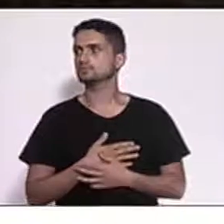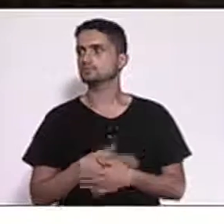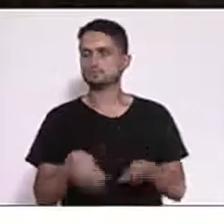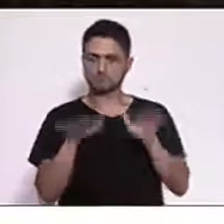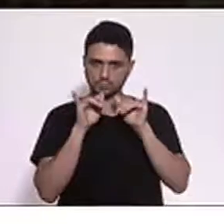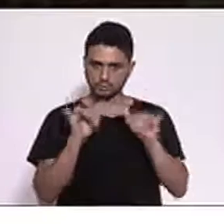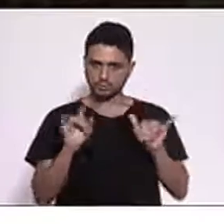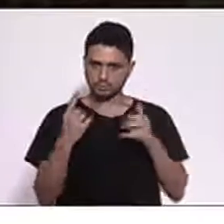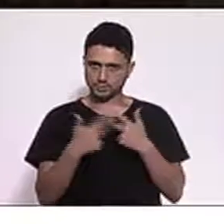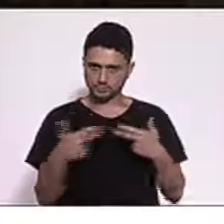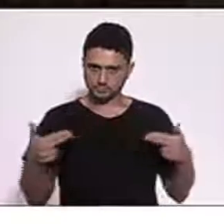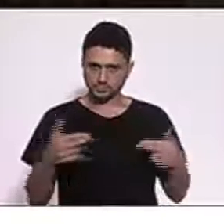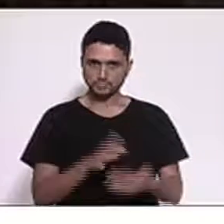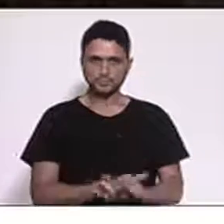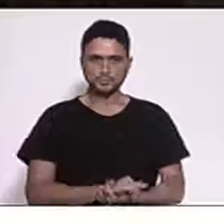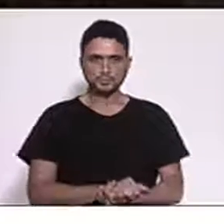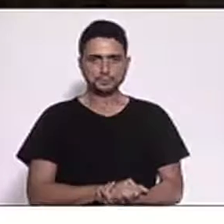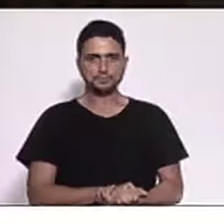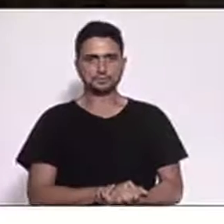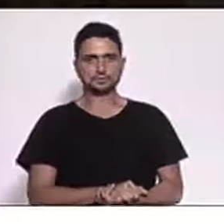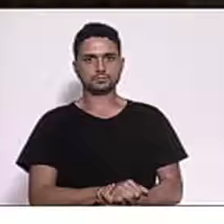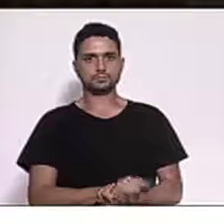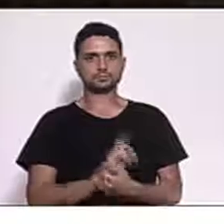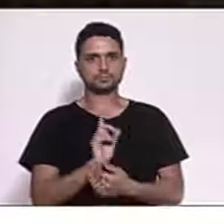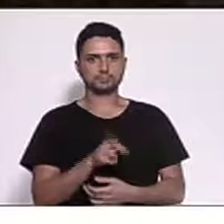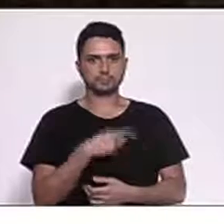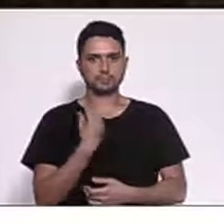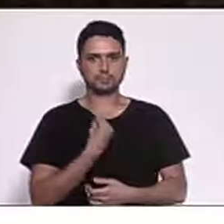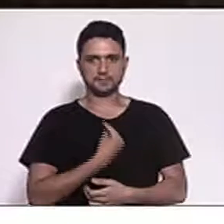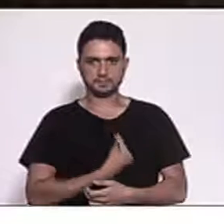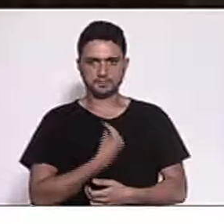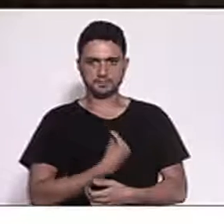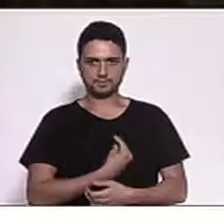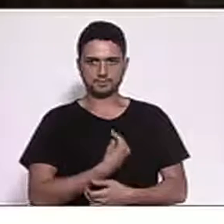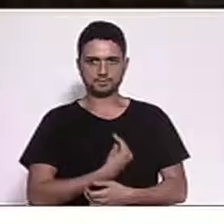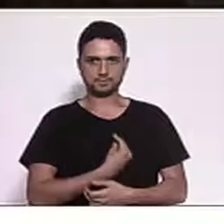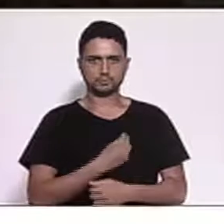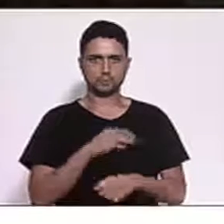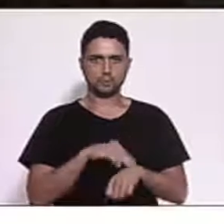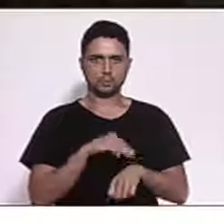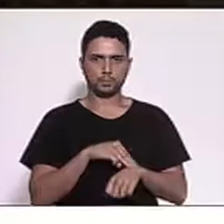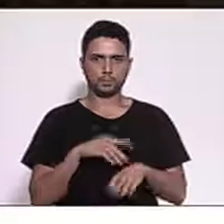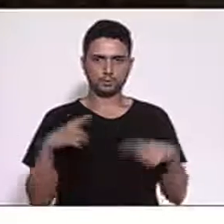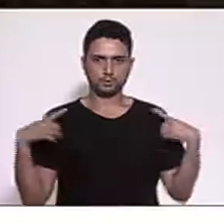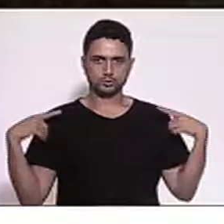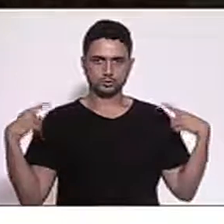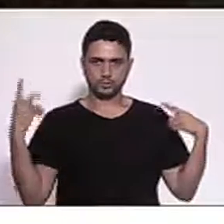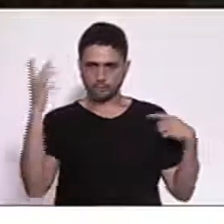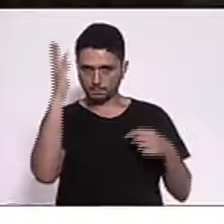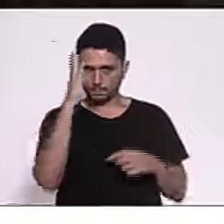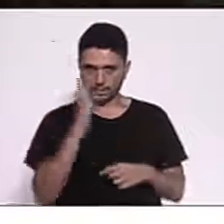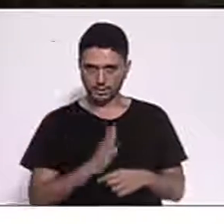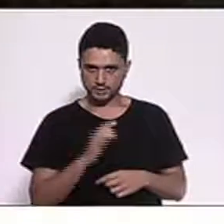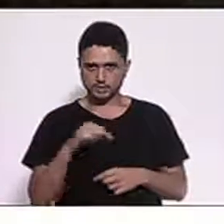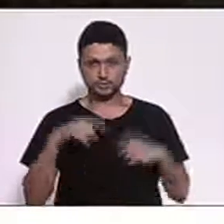o seguinte: nós estamos vivendo atualmente uma situação no nosso